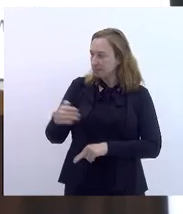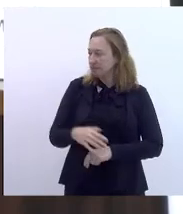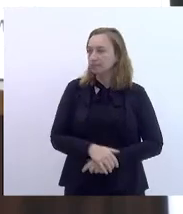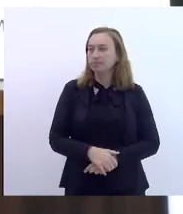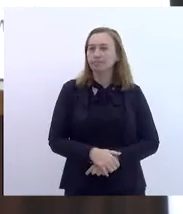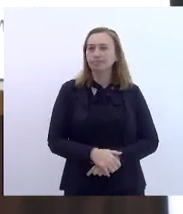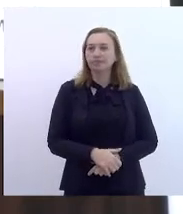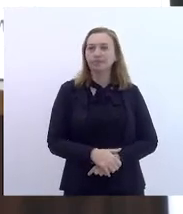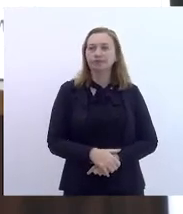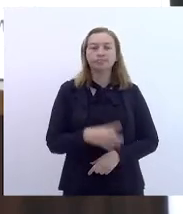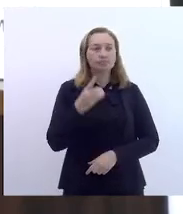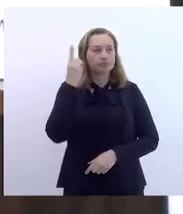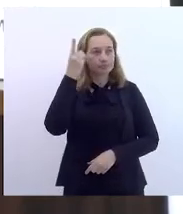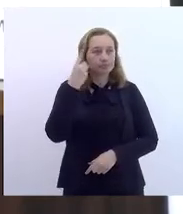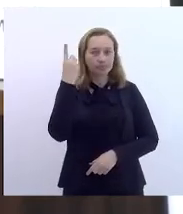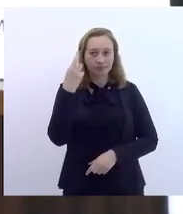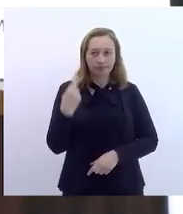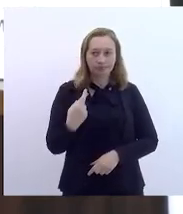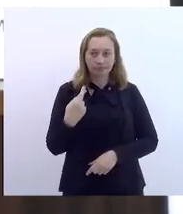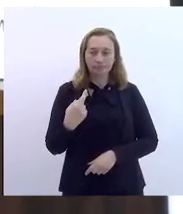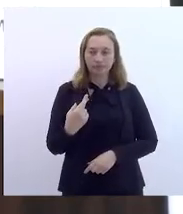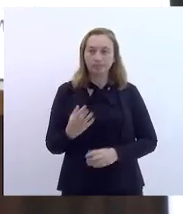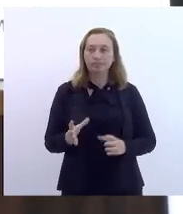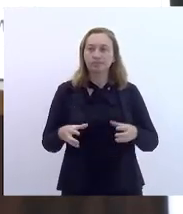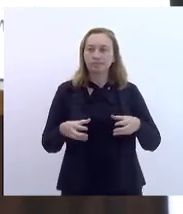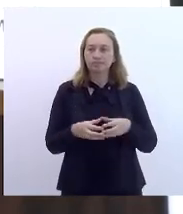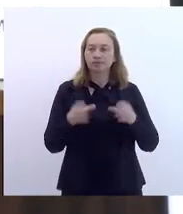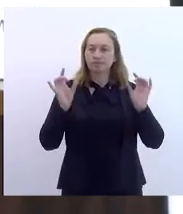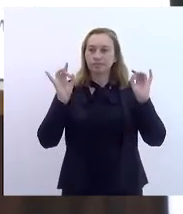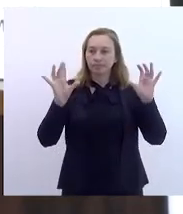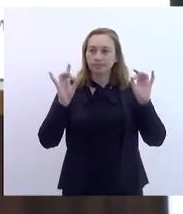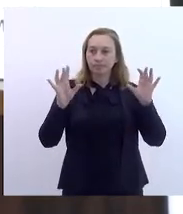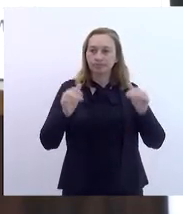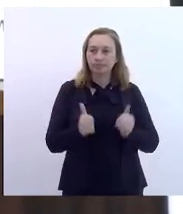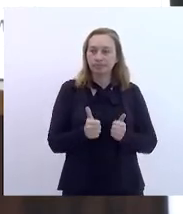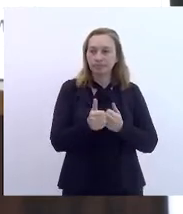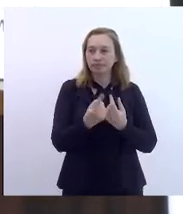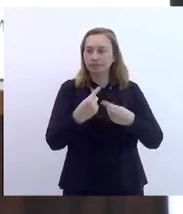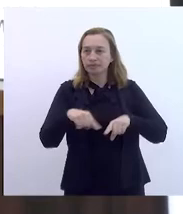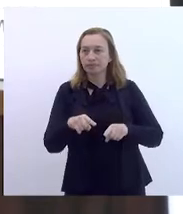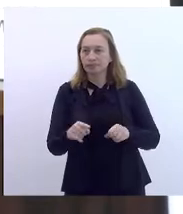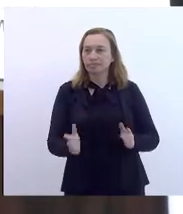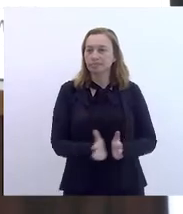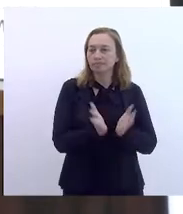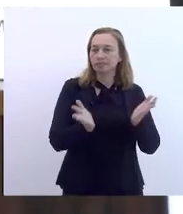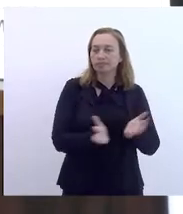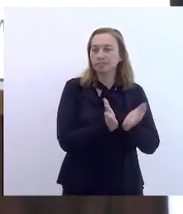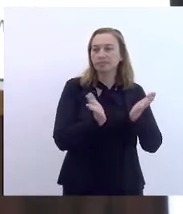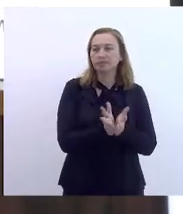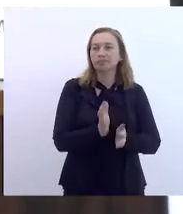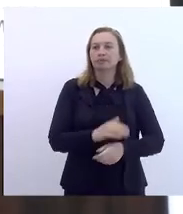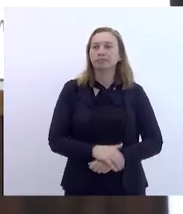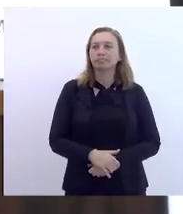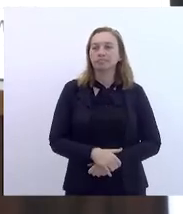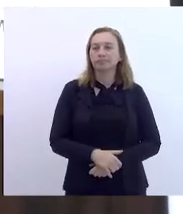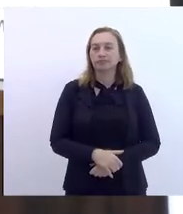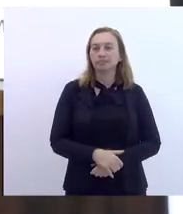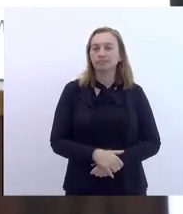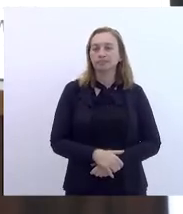mesa deputada Renata Souza que Preside a comissão especial de enfrentamento a miséria em extrema pobreza